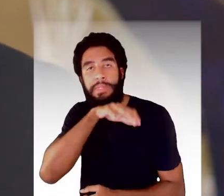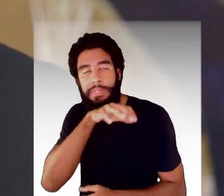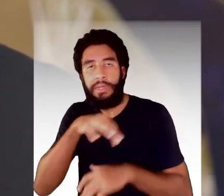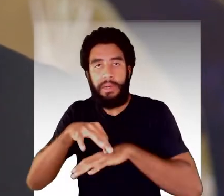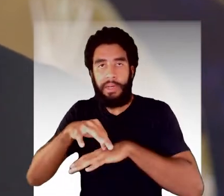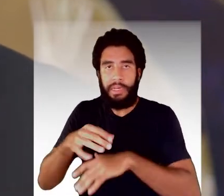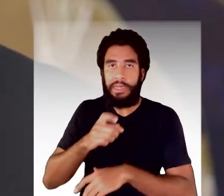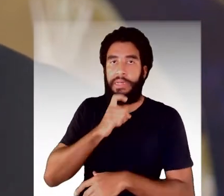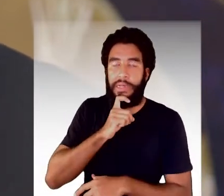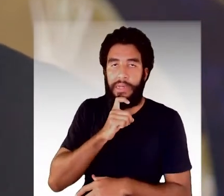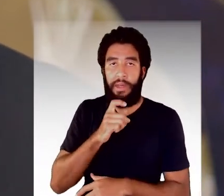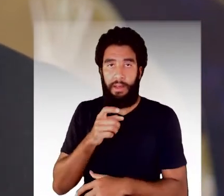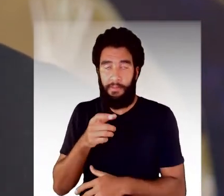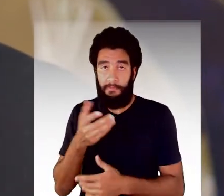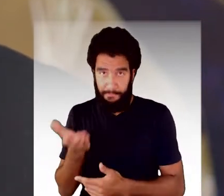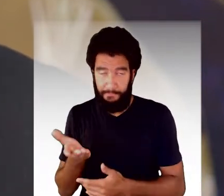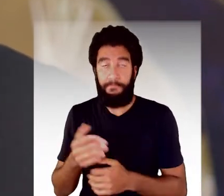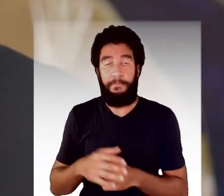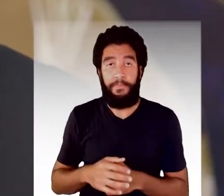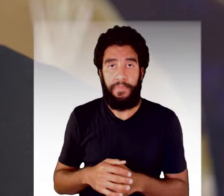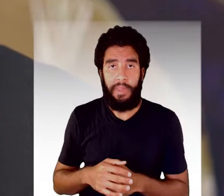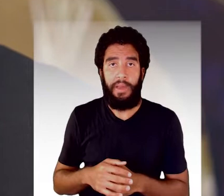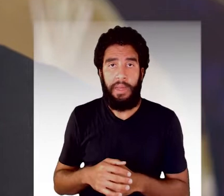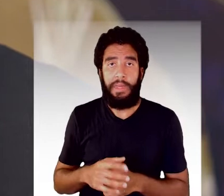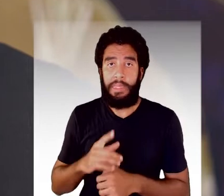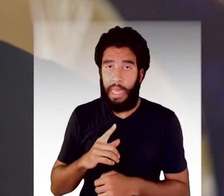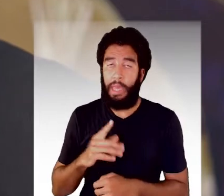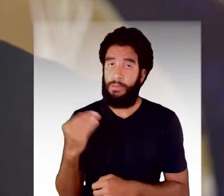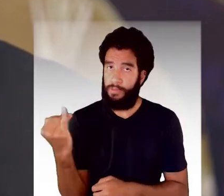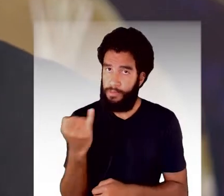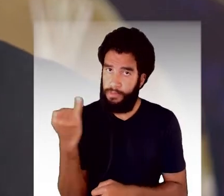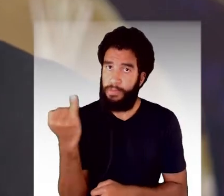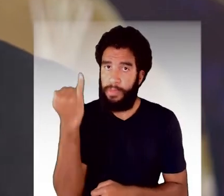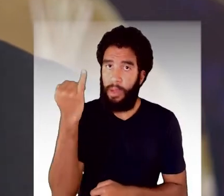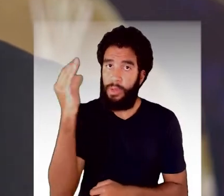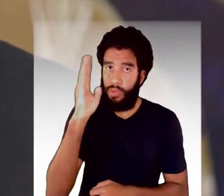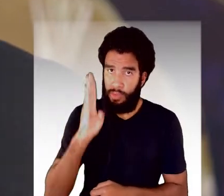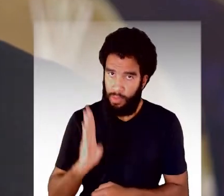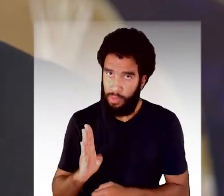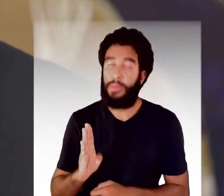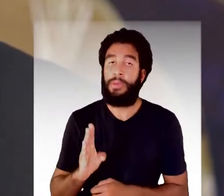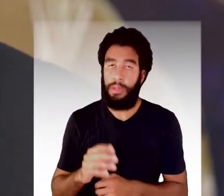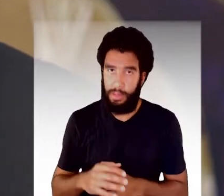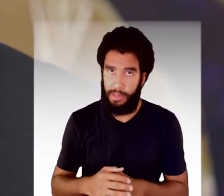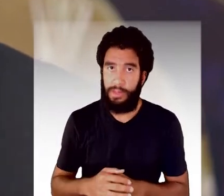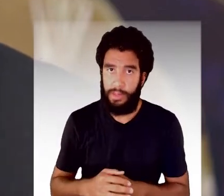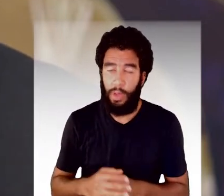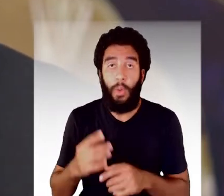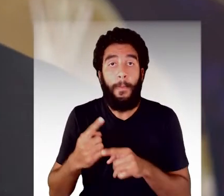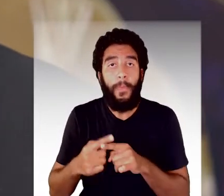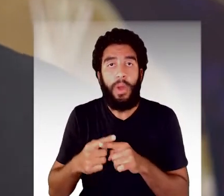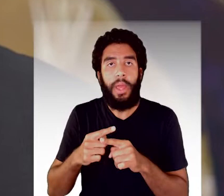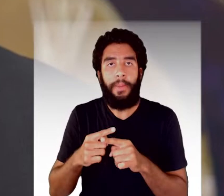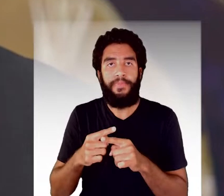frigoríficos, o processamento de carnes de origem, claro, animal, tem uma grande importância no